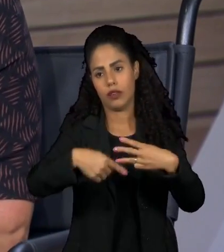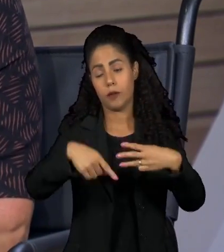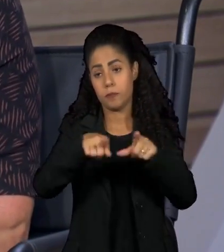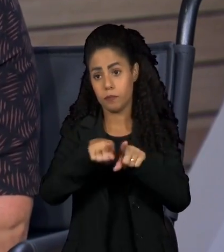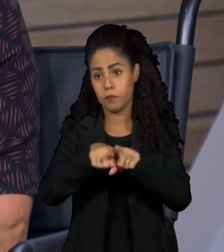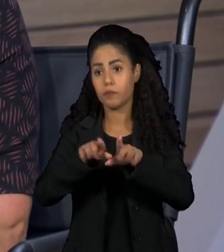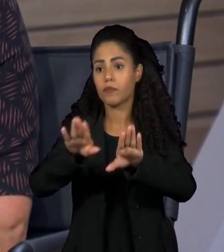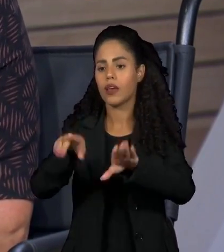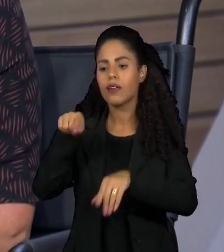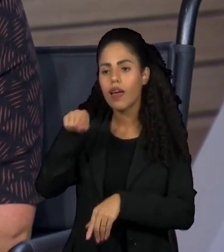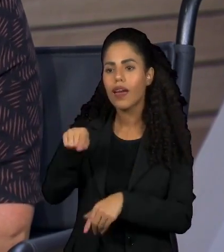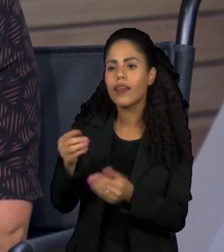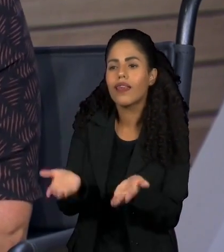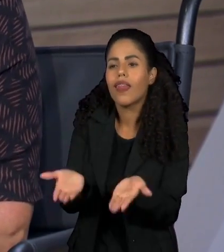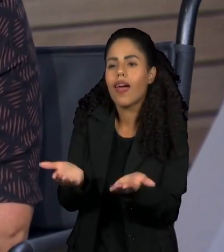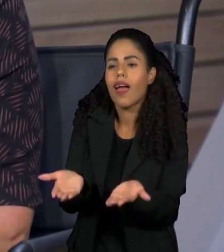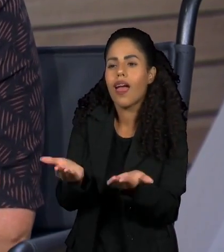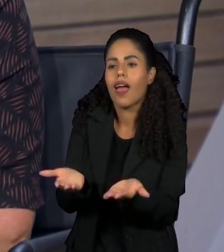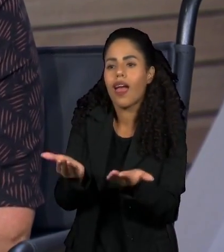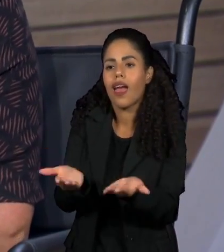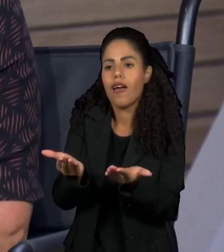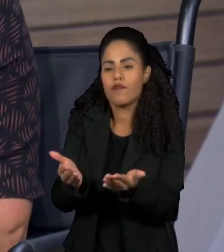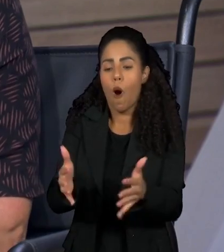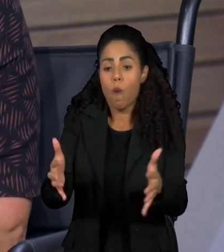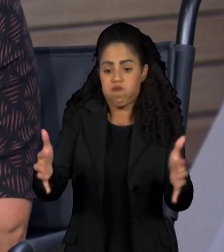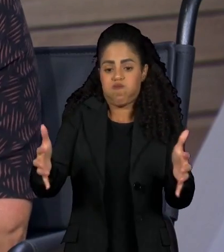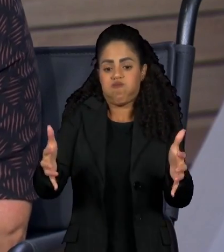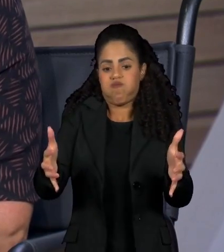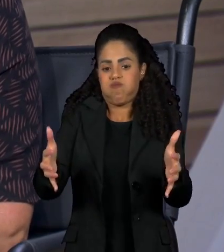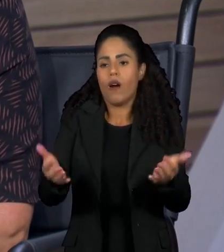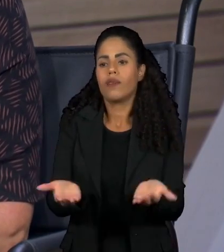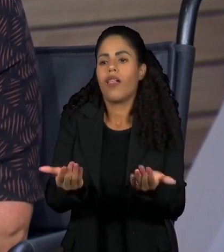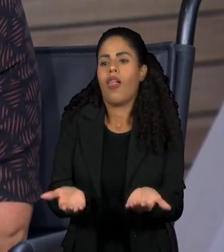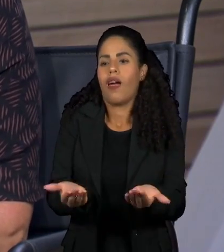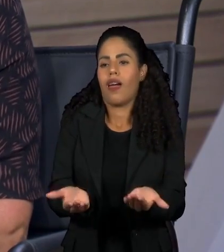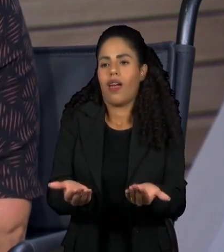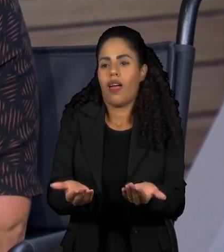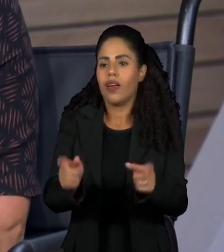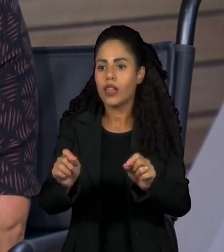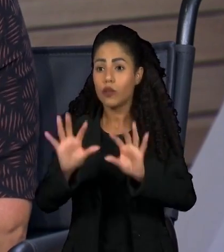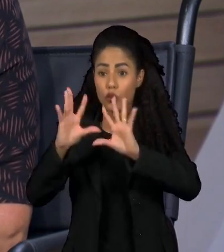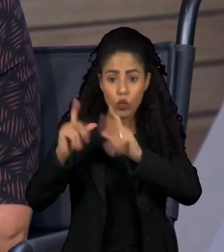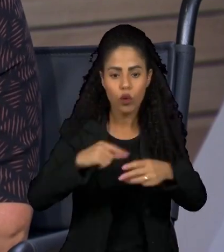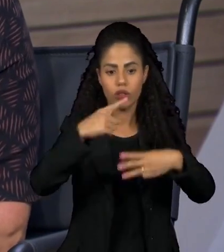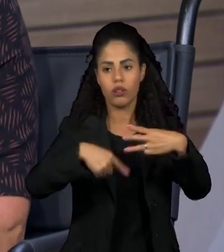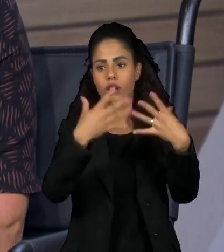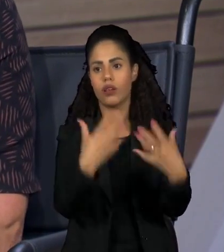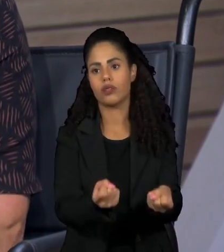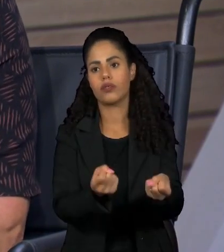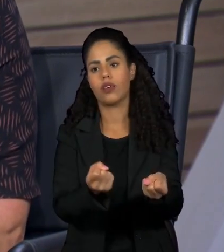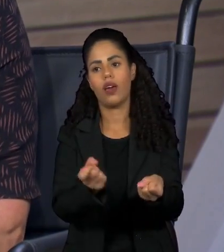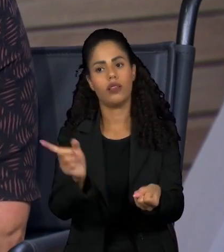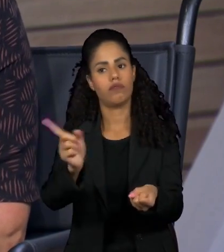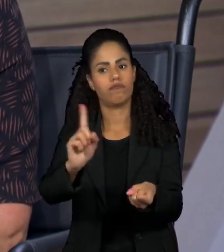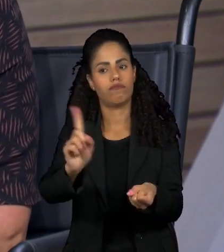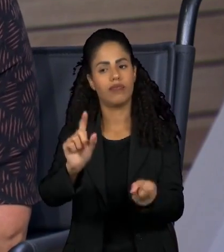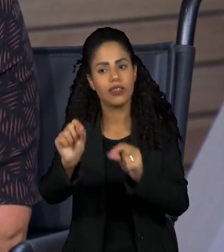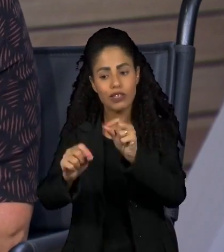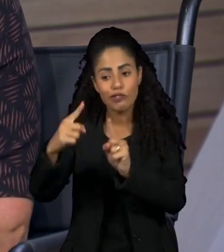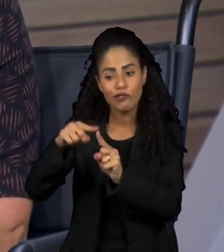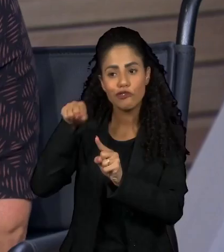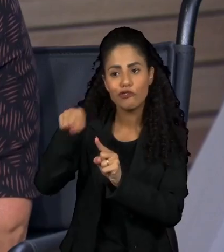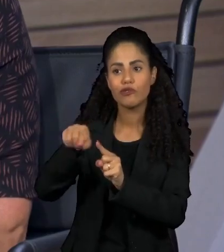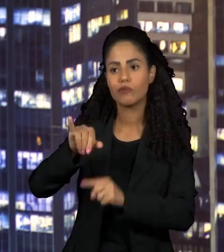E ele, como ele é muito leve, ocupa muito volume, e não é toda recicladora que compra esse tipo de